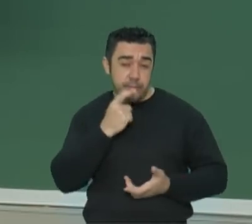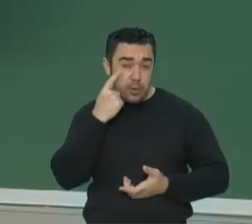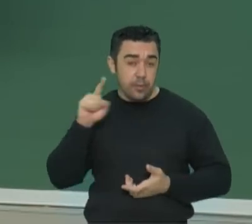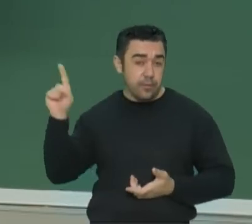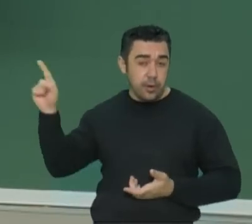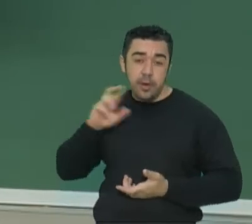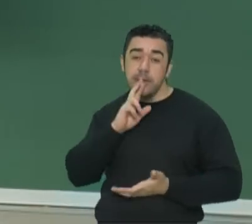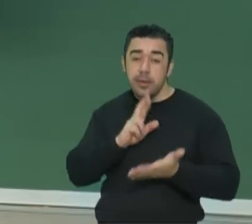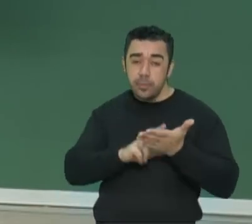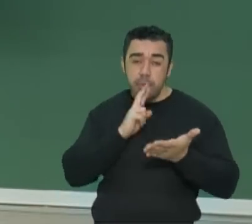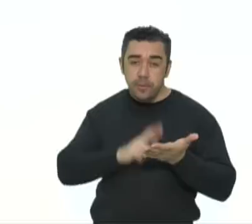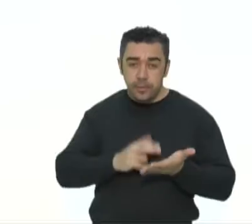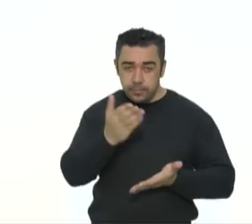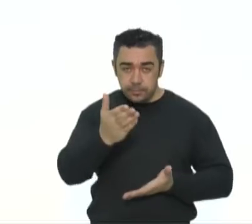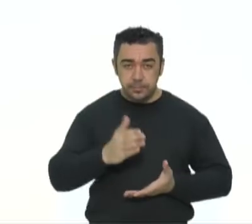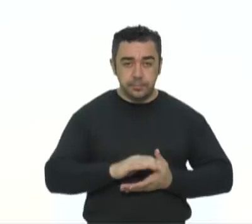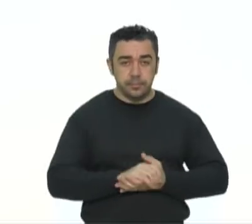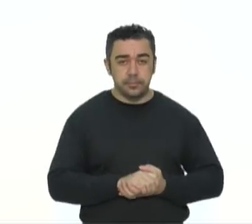e responda as questões.